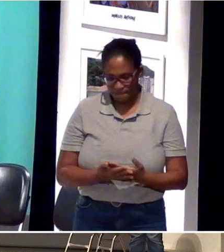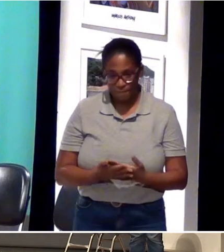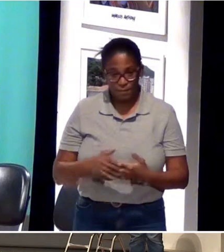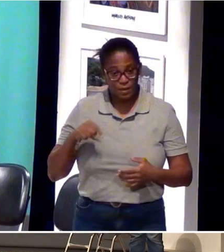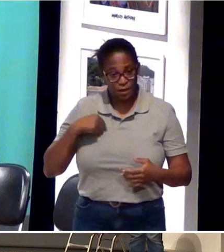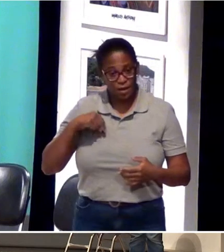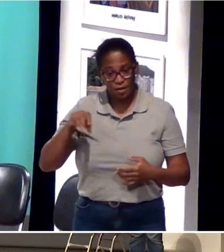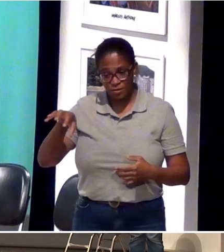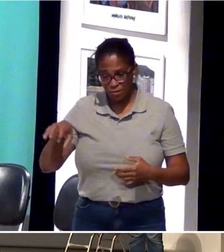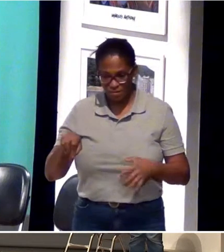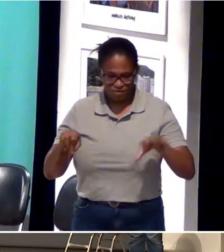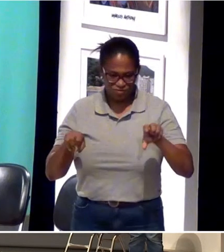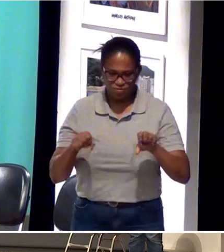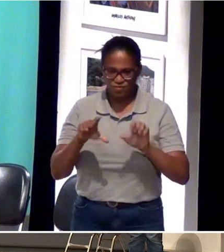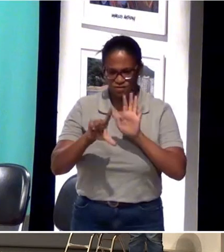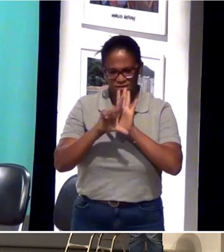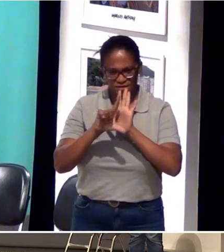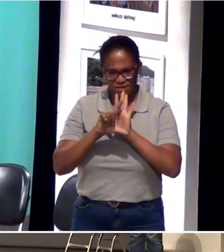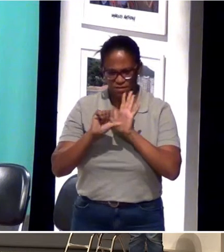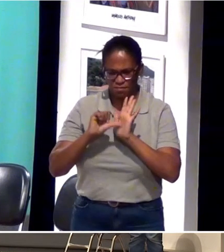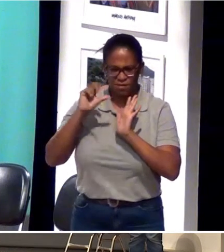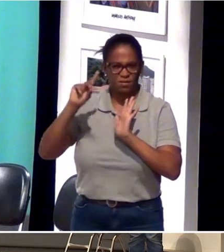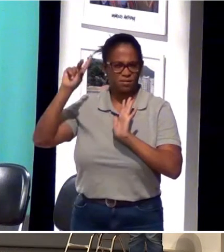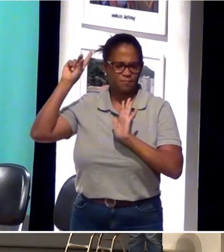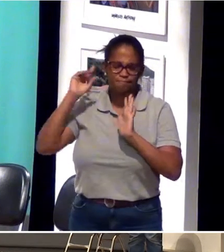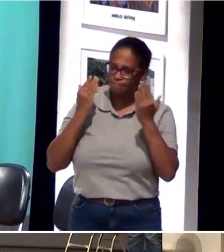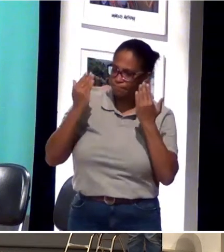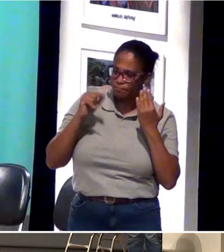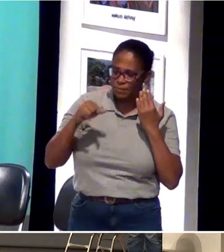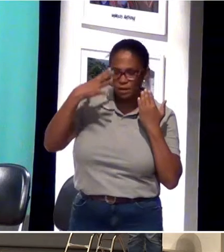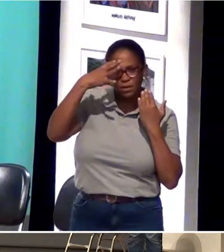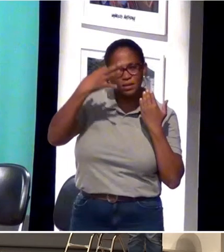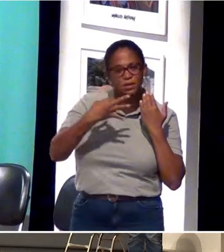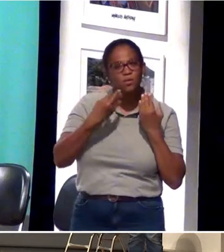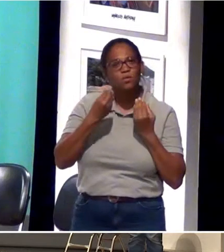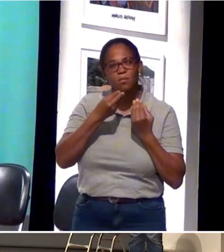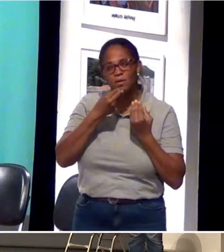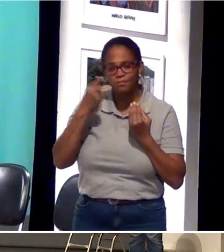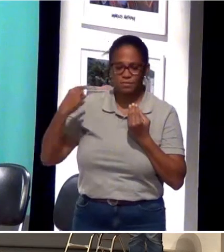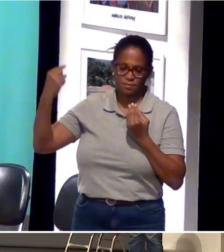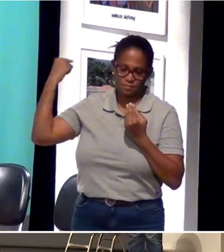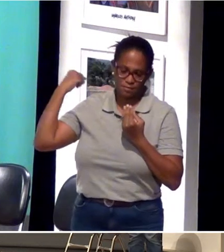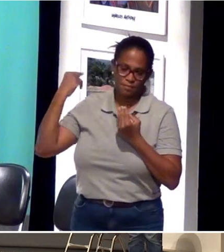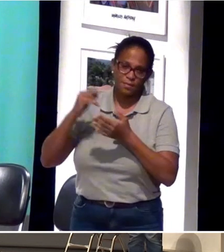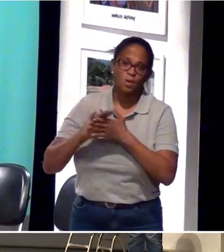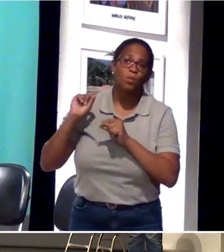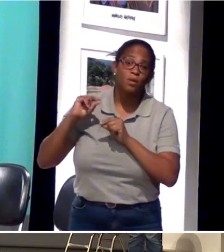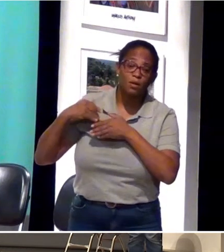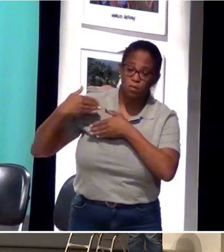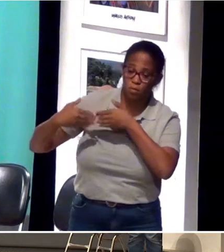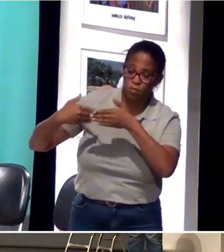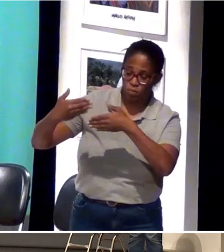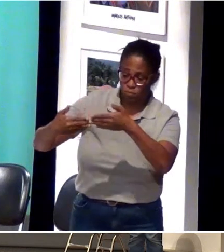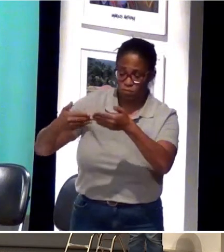pega essas duas primeiras legislações para poder a gente entender um pouco isso, né? O que foi esse